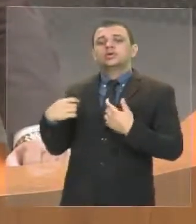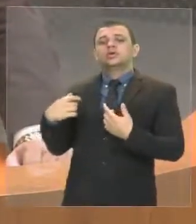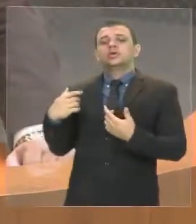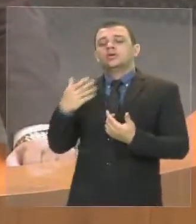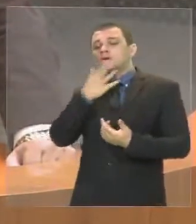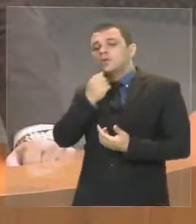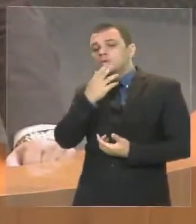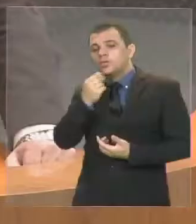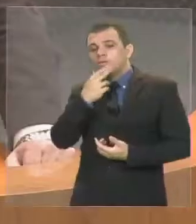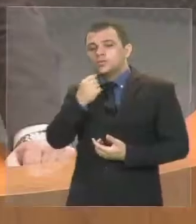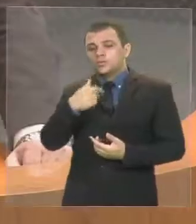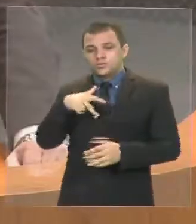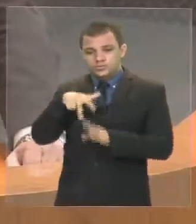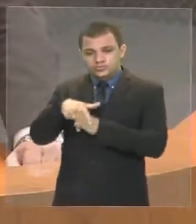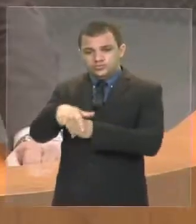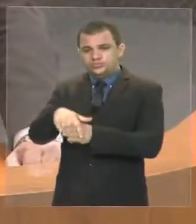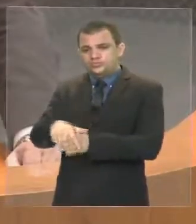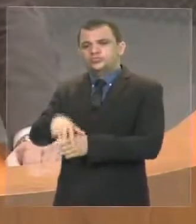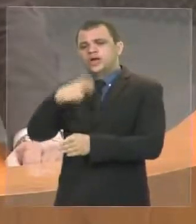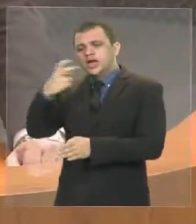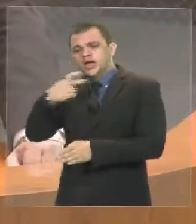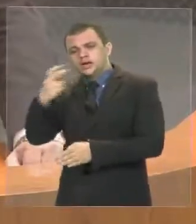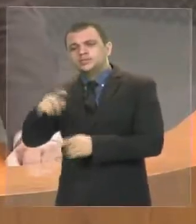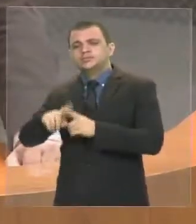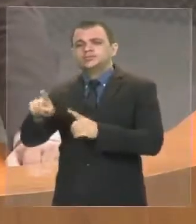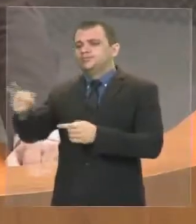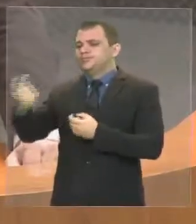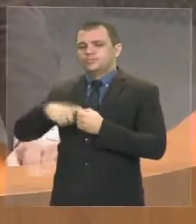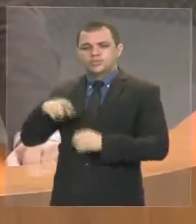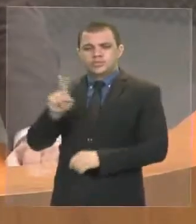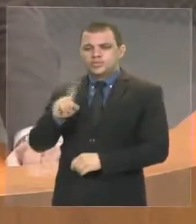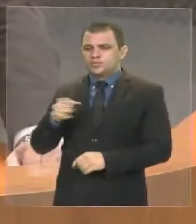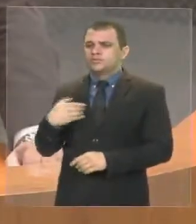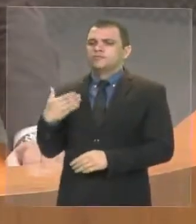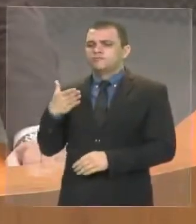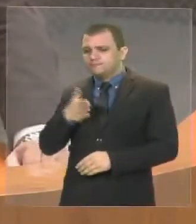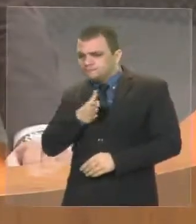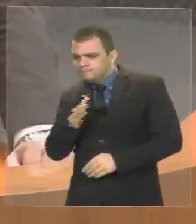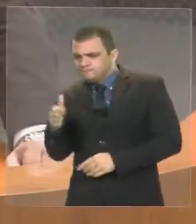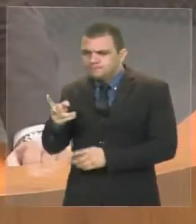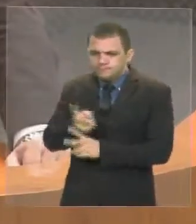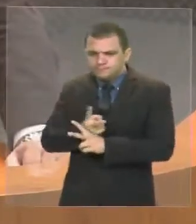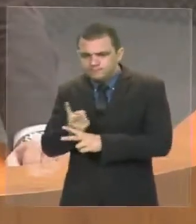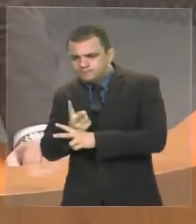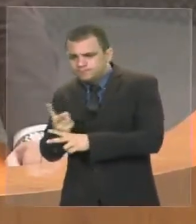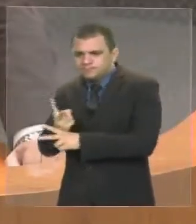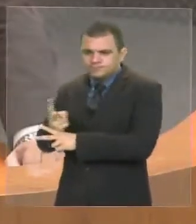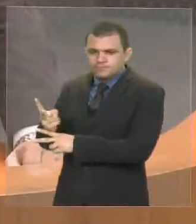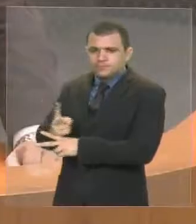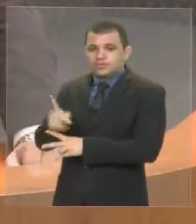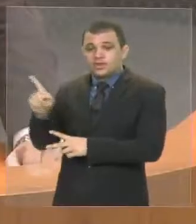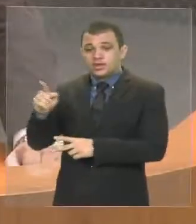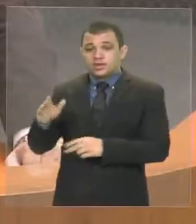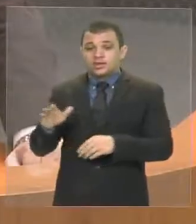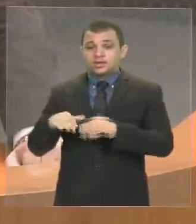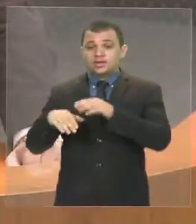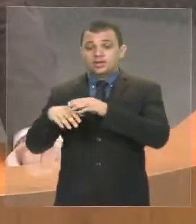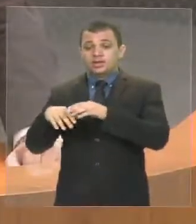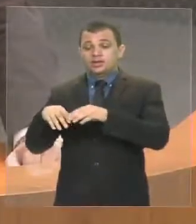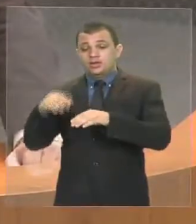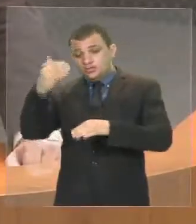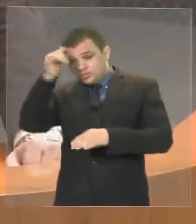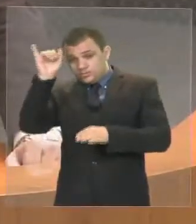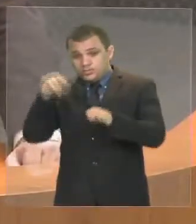vaqueiro, sendo então incansavelmente procurados e derrubados pela cauda antes de serem conduzidos para junto do